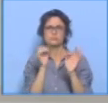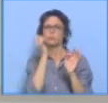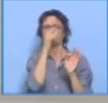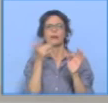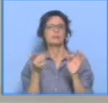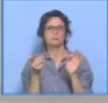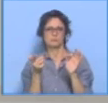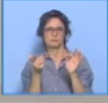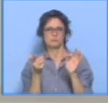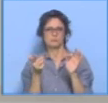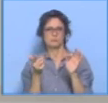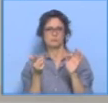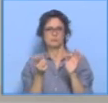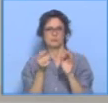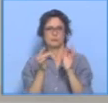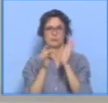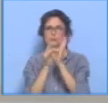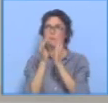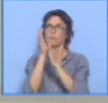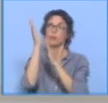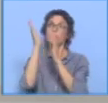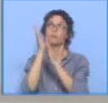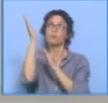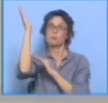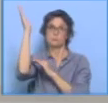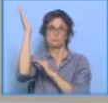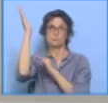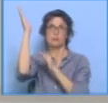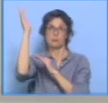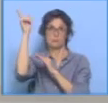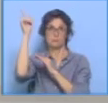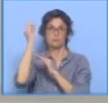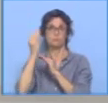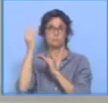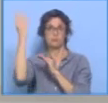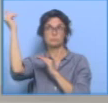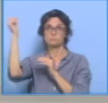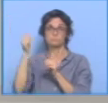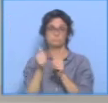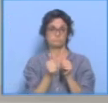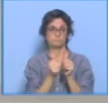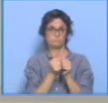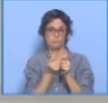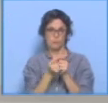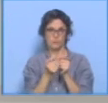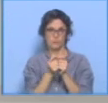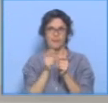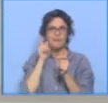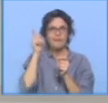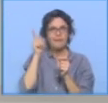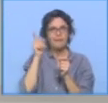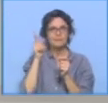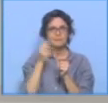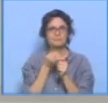samaritano? É o próprio Deus, que se aproximou da humanidade. Deus é que é o bom